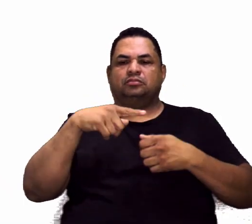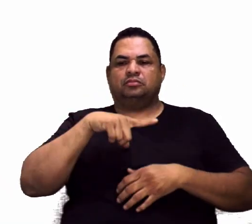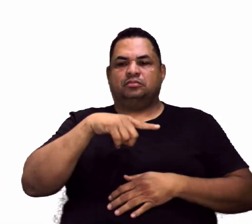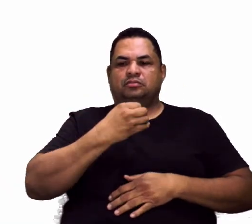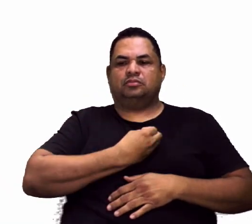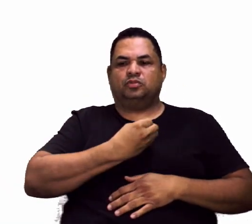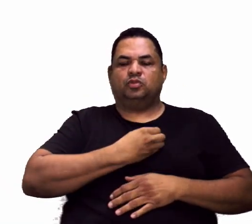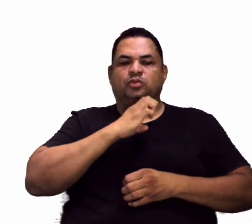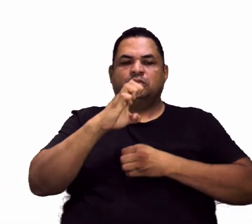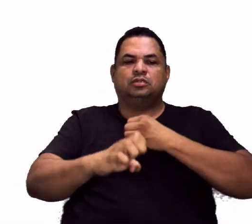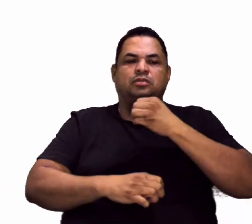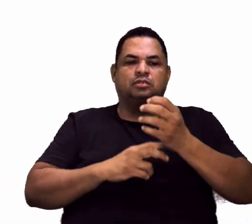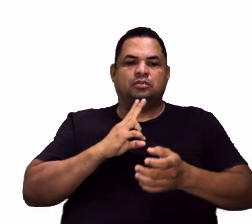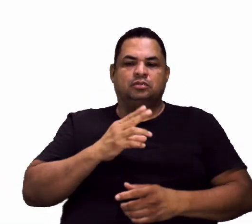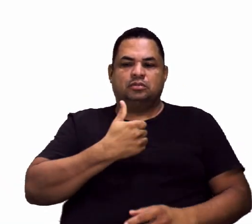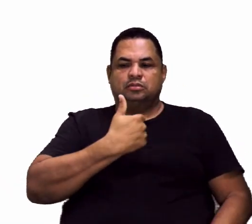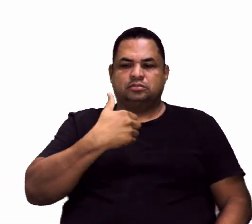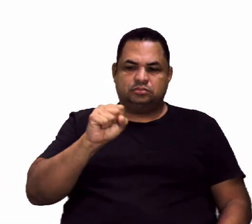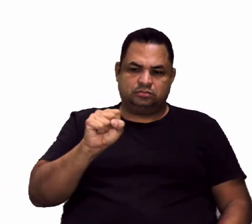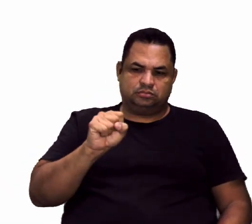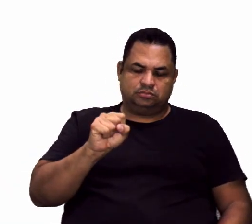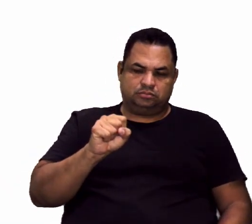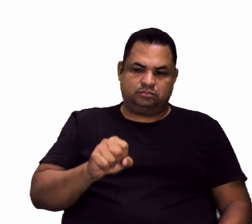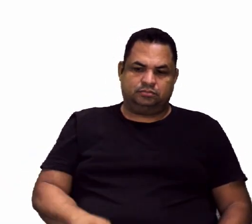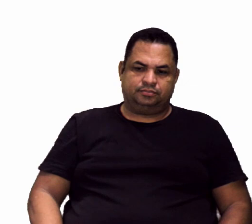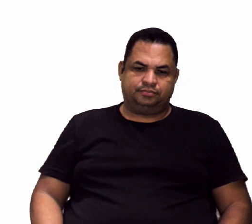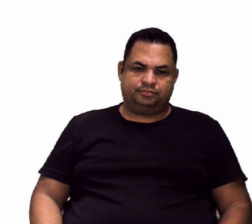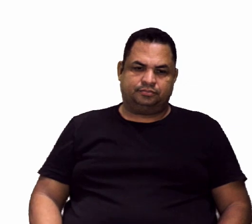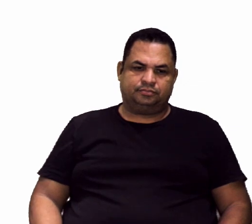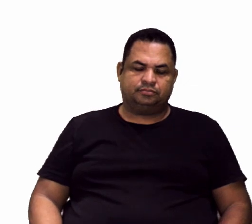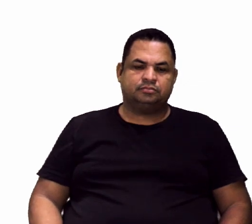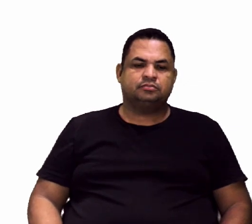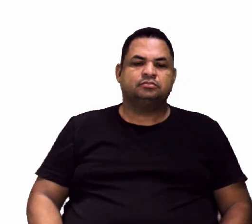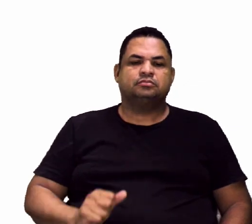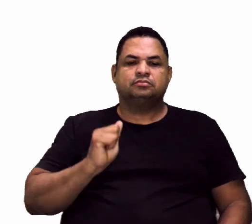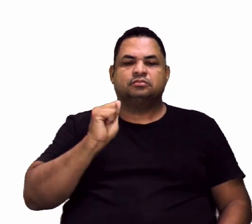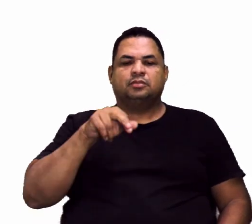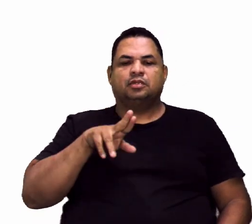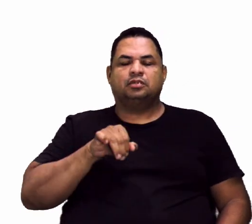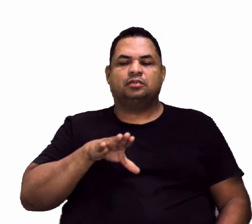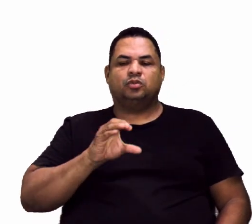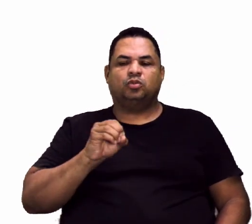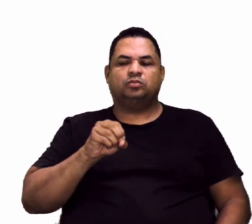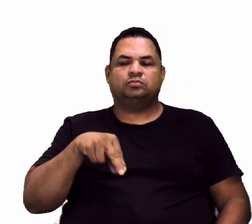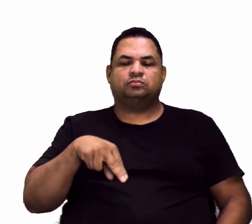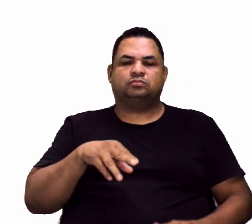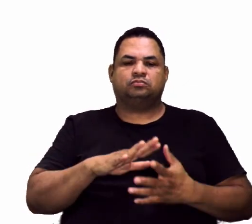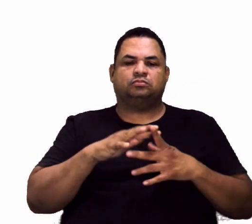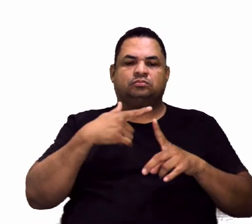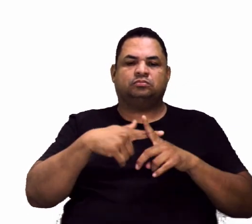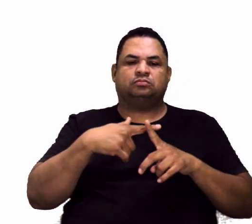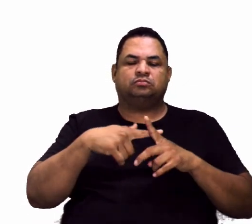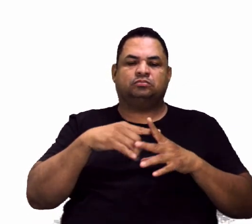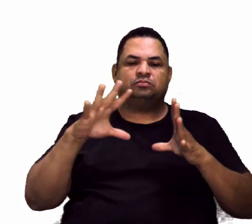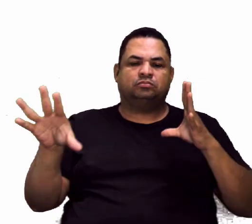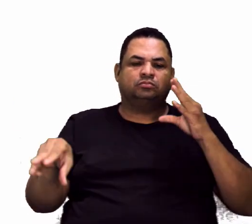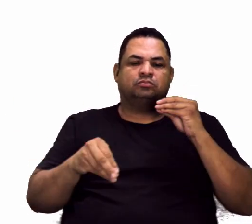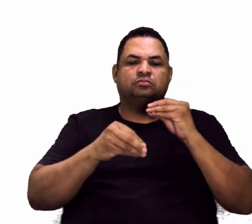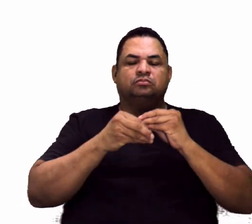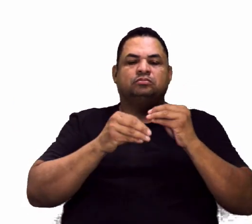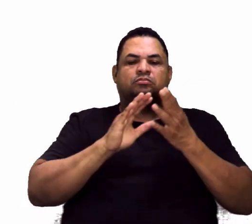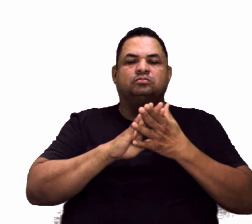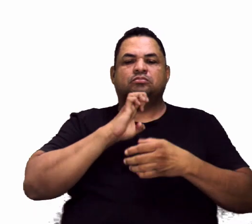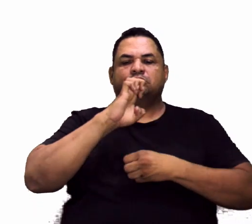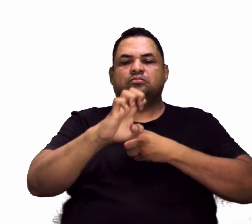elétrons igual a 18. E aí? Para o ânion, no caso ele, porque ele ganhou elétron,